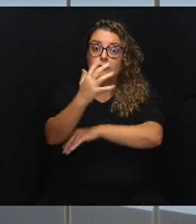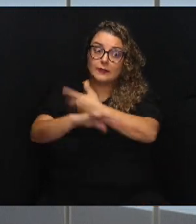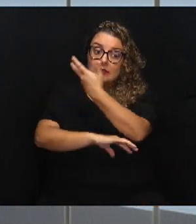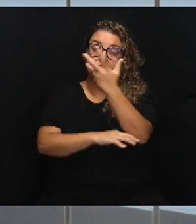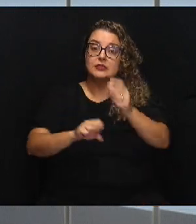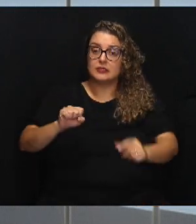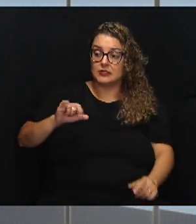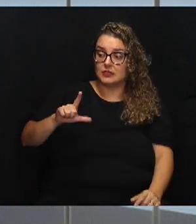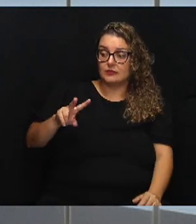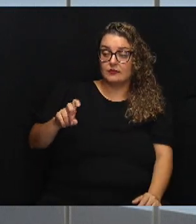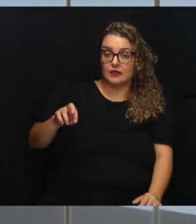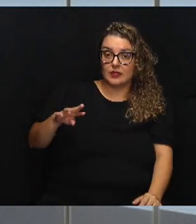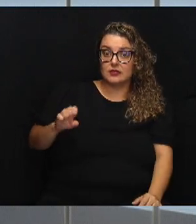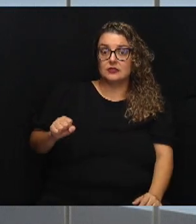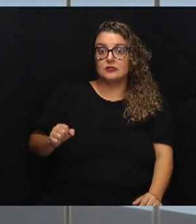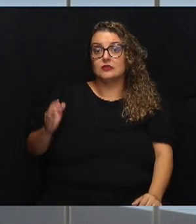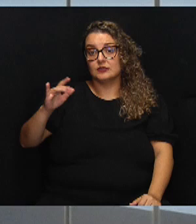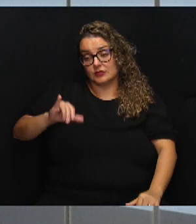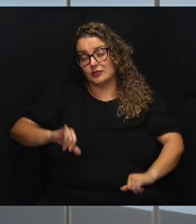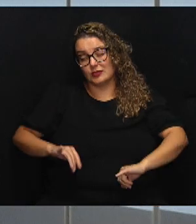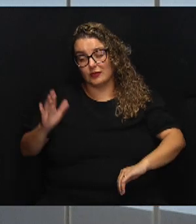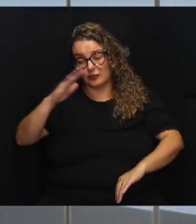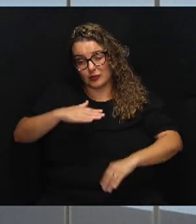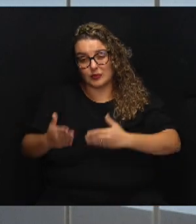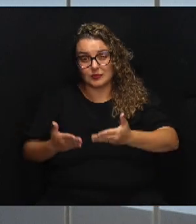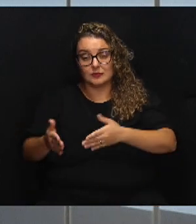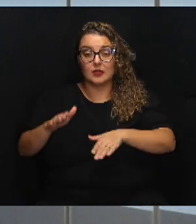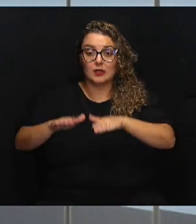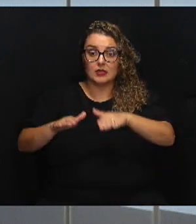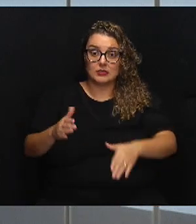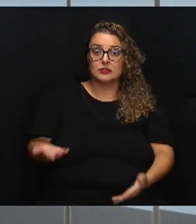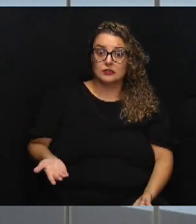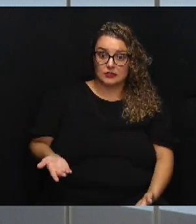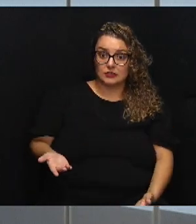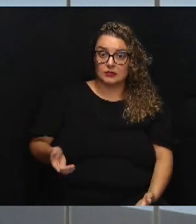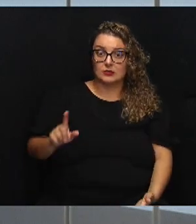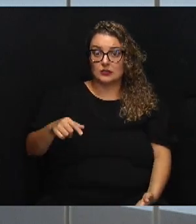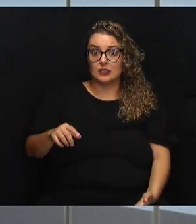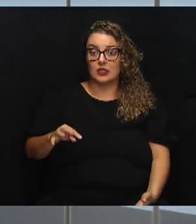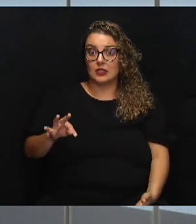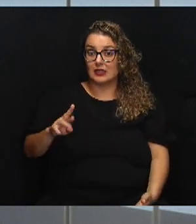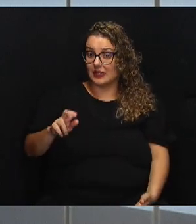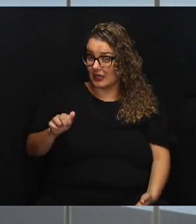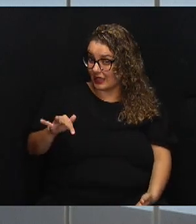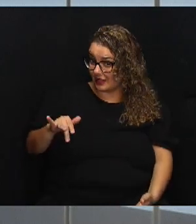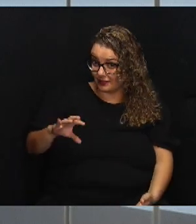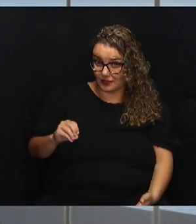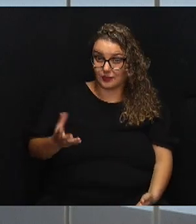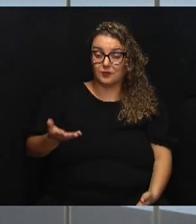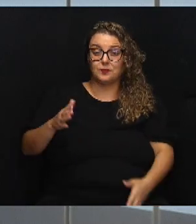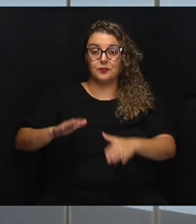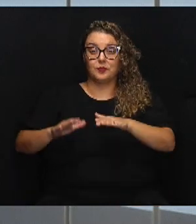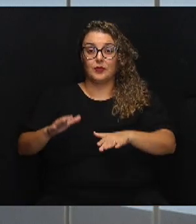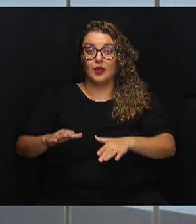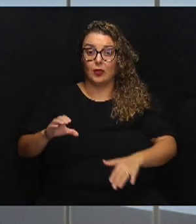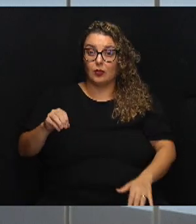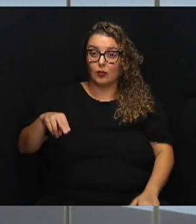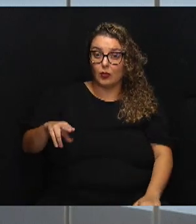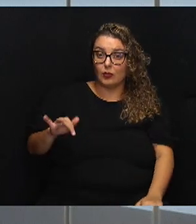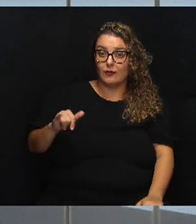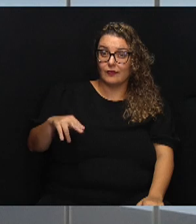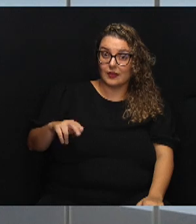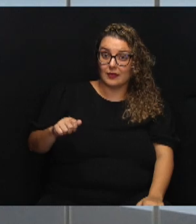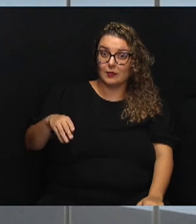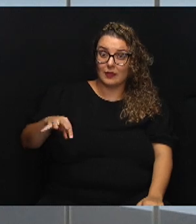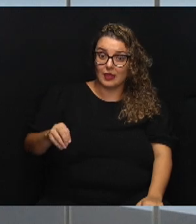também, né? Eles sofrem maus tratos. Muitas vezes são através de tráfico, através, às vezes, de confinamento em